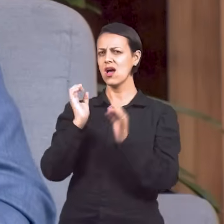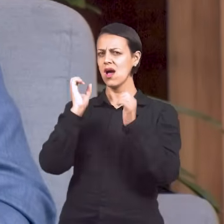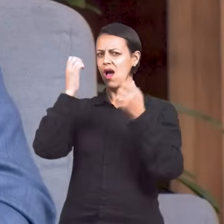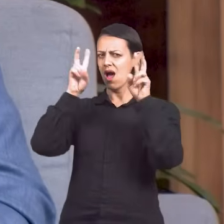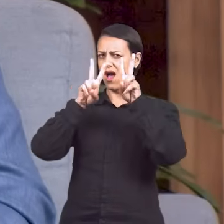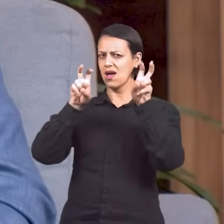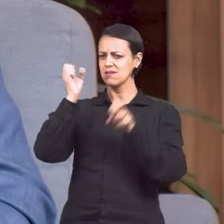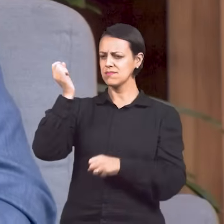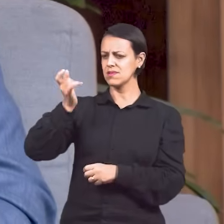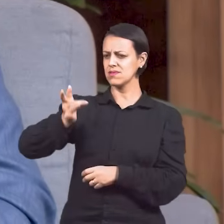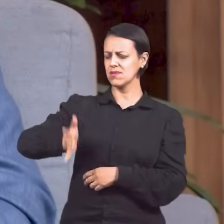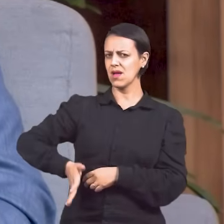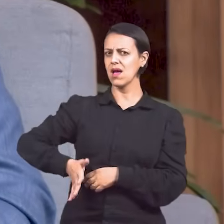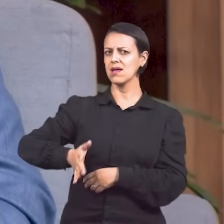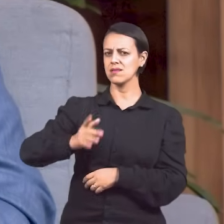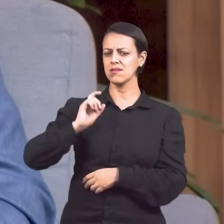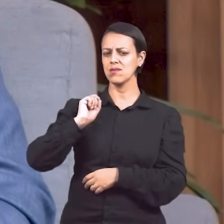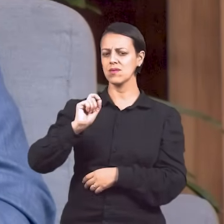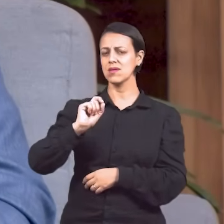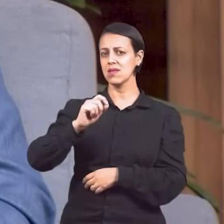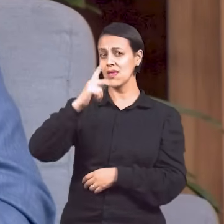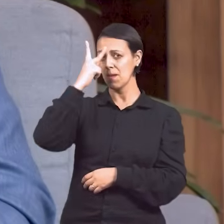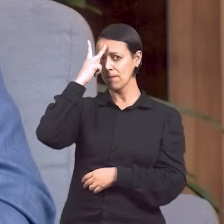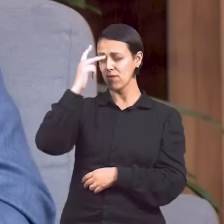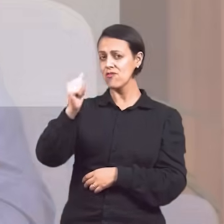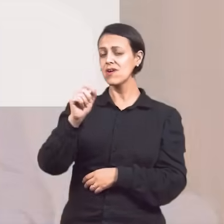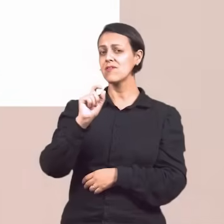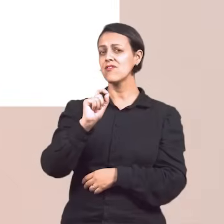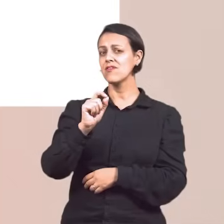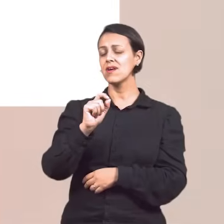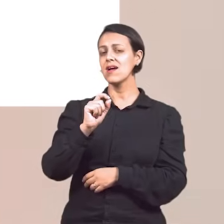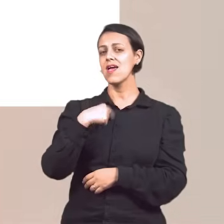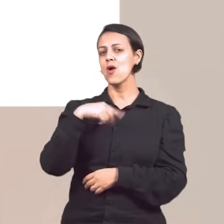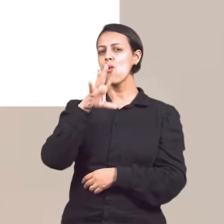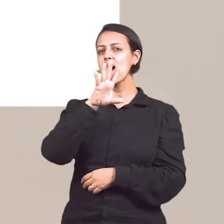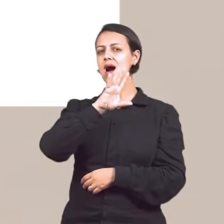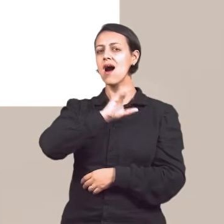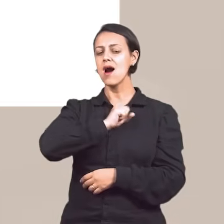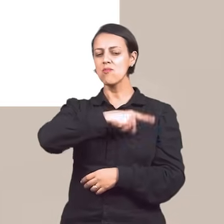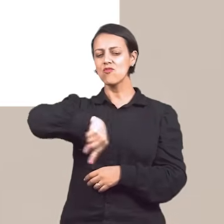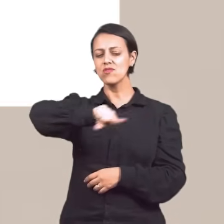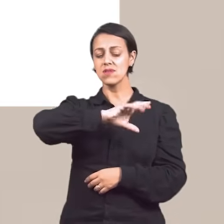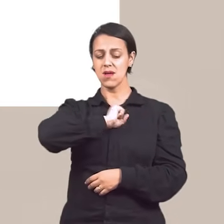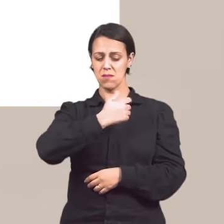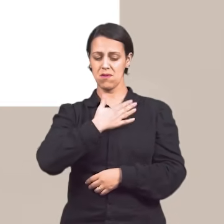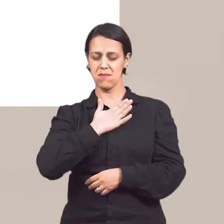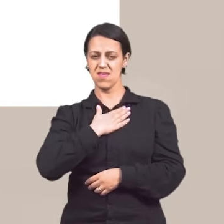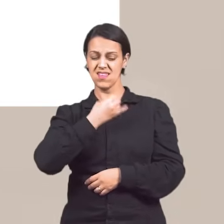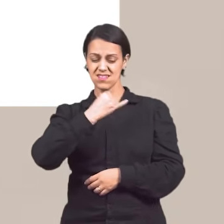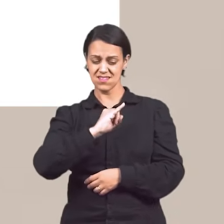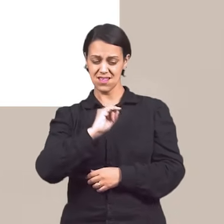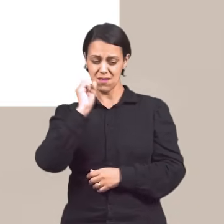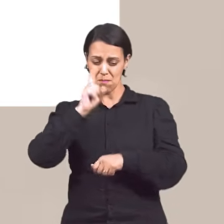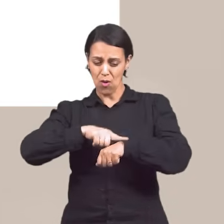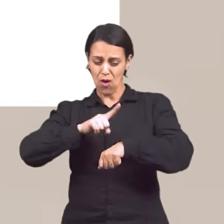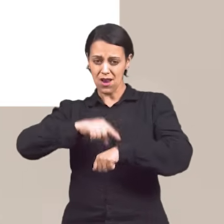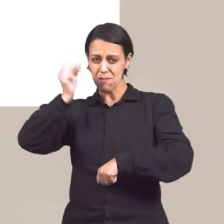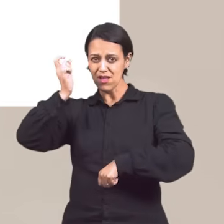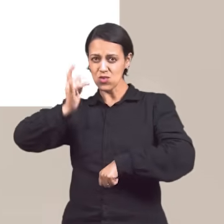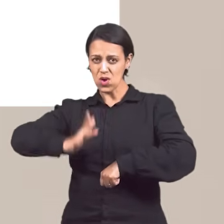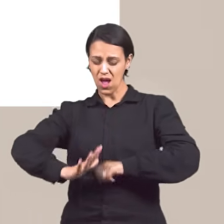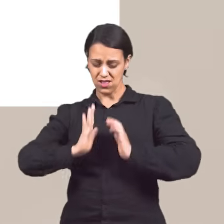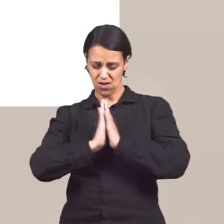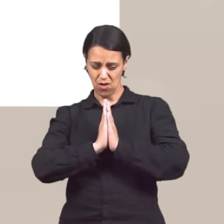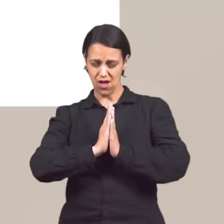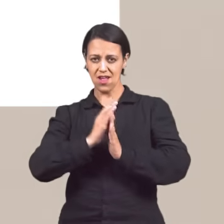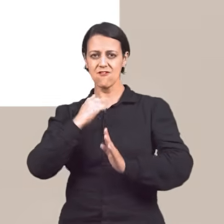sobre madrugada, é o provérbio que diz, né? Eu amo os que me amam e os que de madrugada me buscam, eles vão me